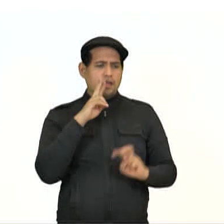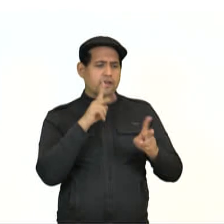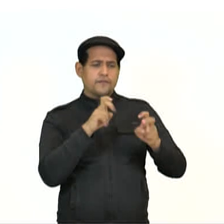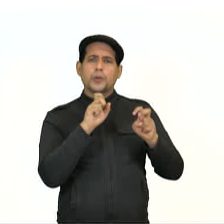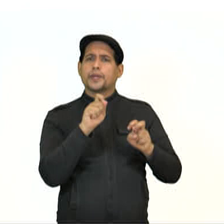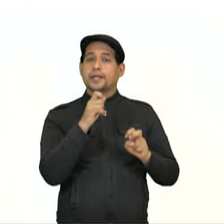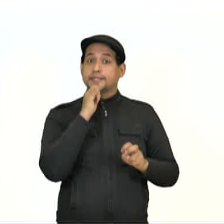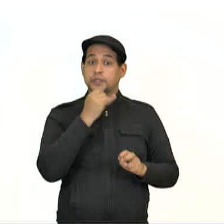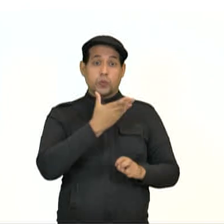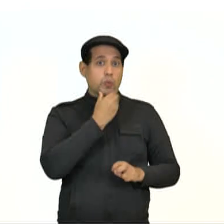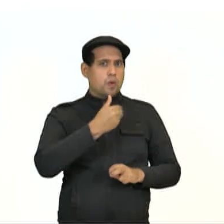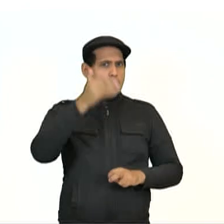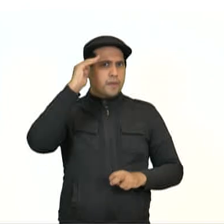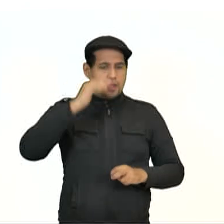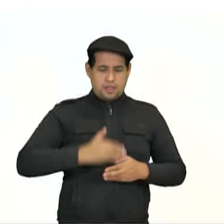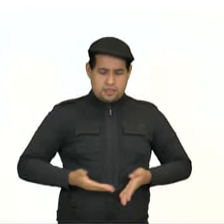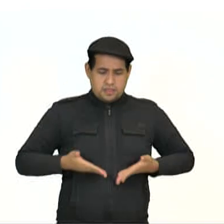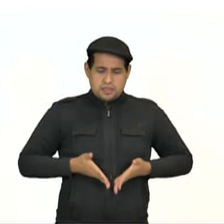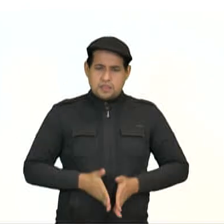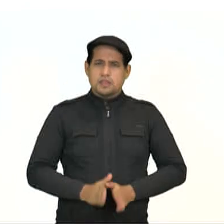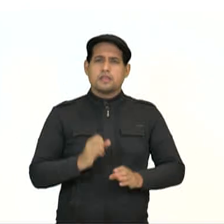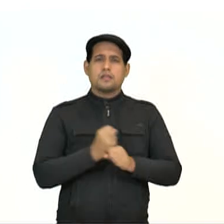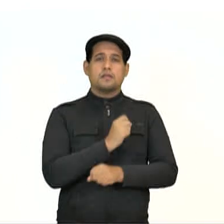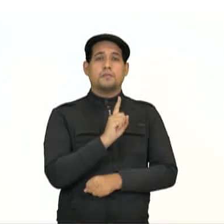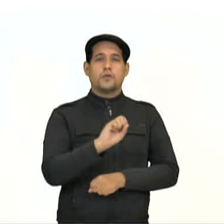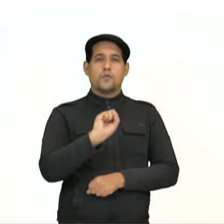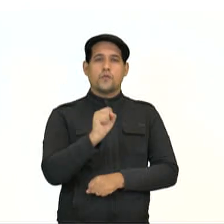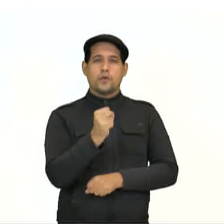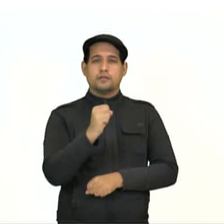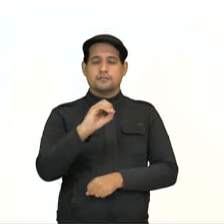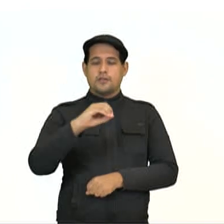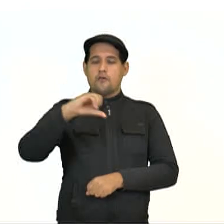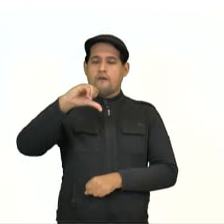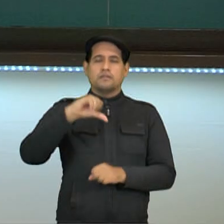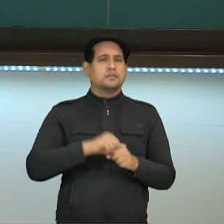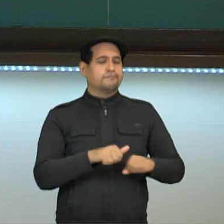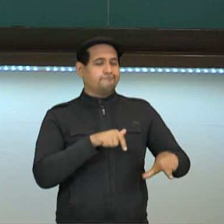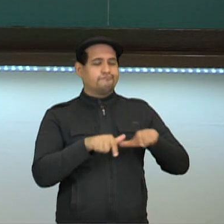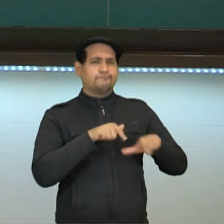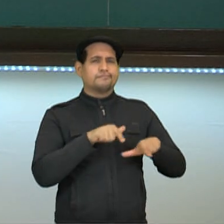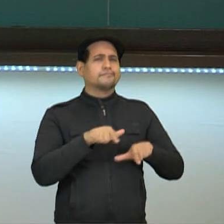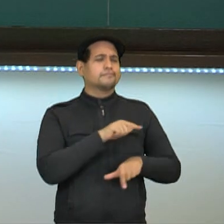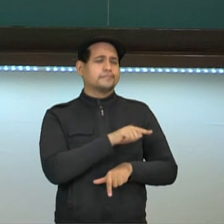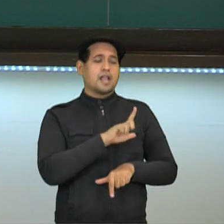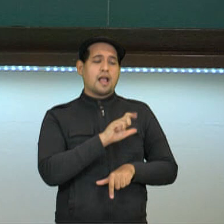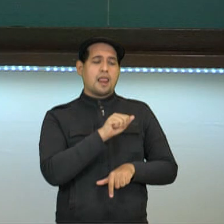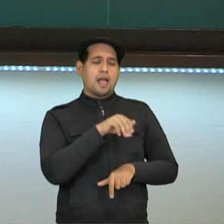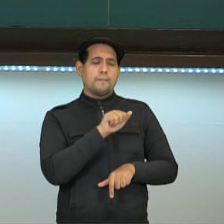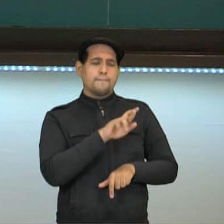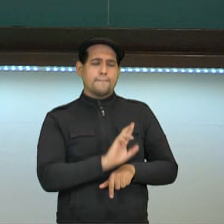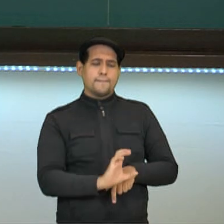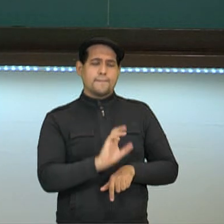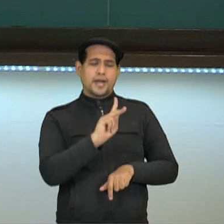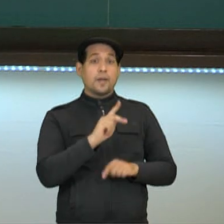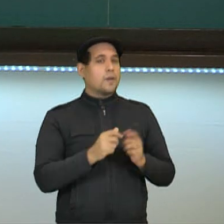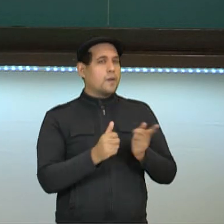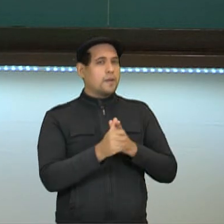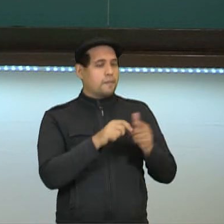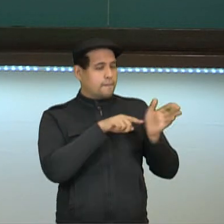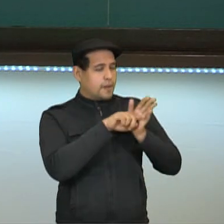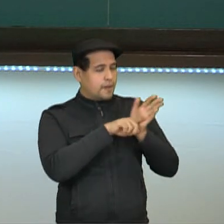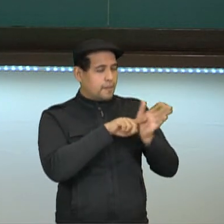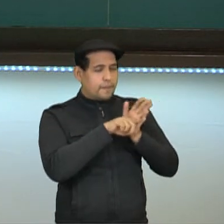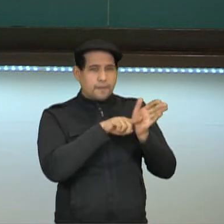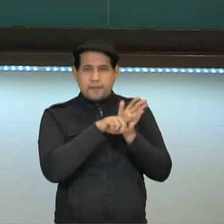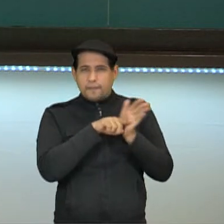de que quando Darwin nasceu, lá em 1809, o trabalho de Lamarck, que foi o primeiro pesquisador que